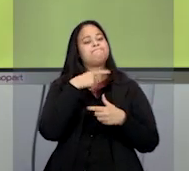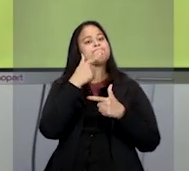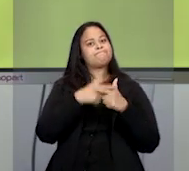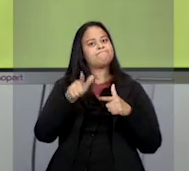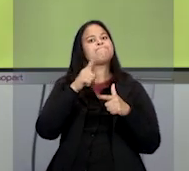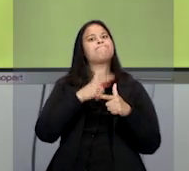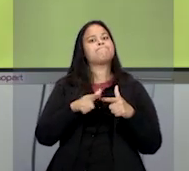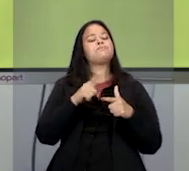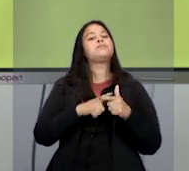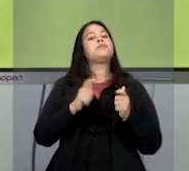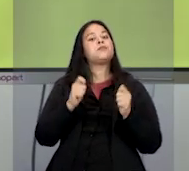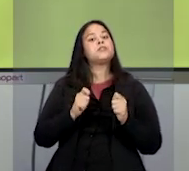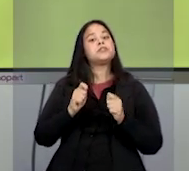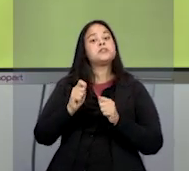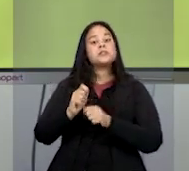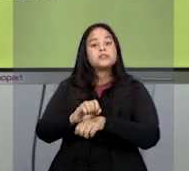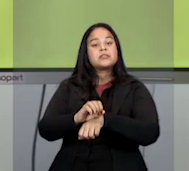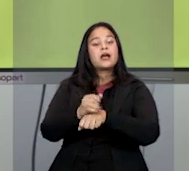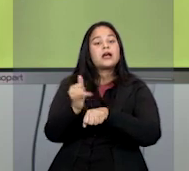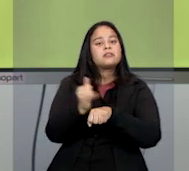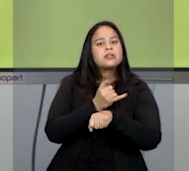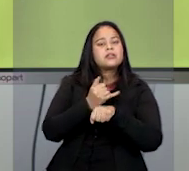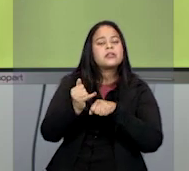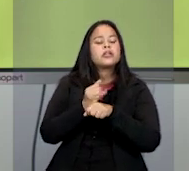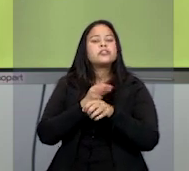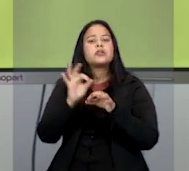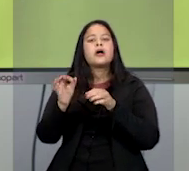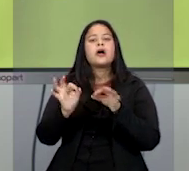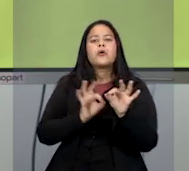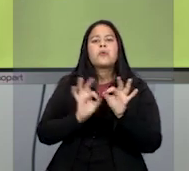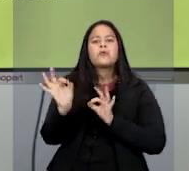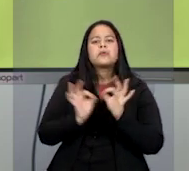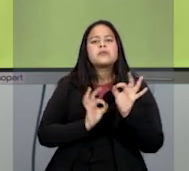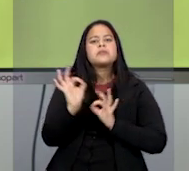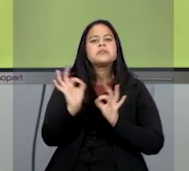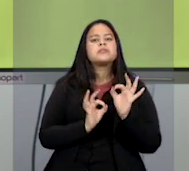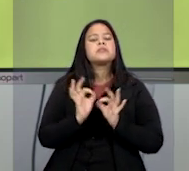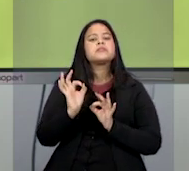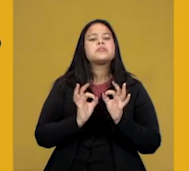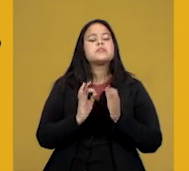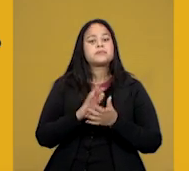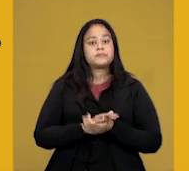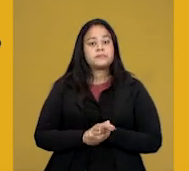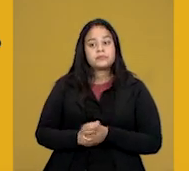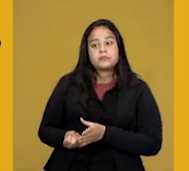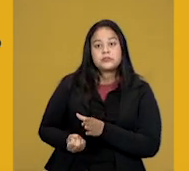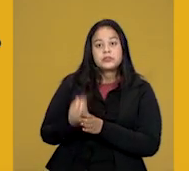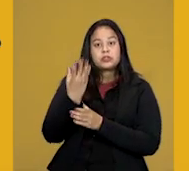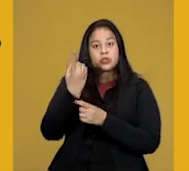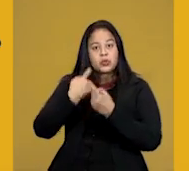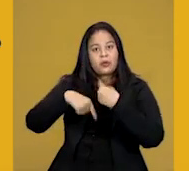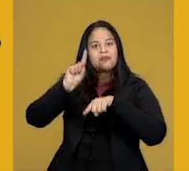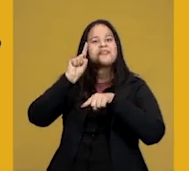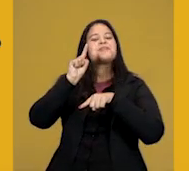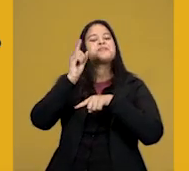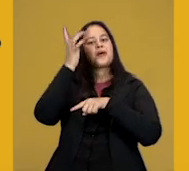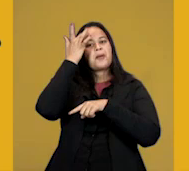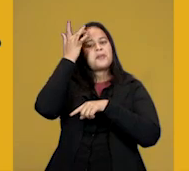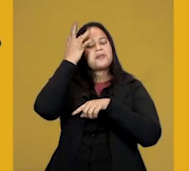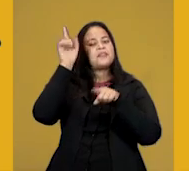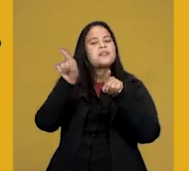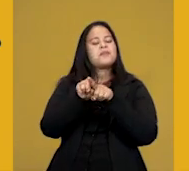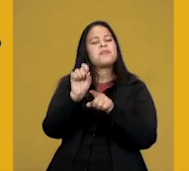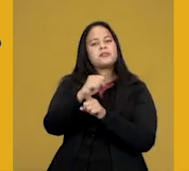precisa de políticas públicas para serem resolvidas aí, né? Também temos inovações, né, das atividades, dos